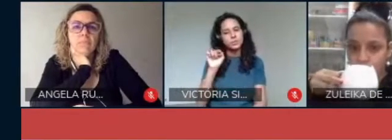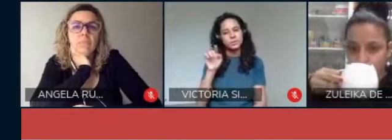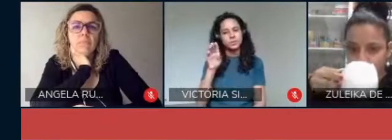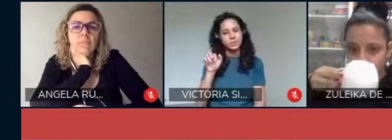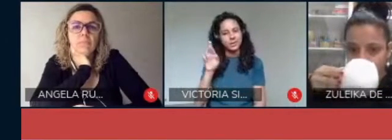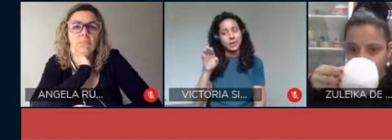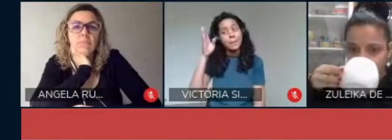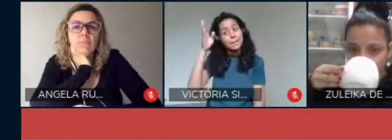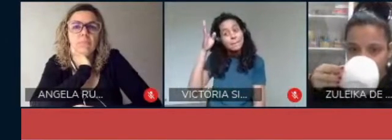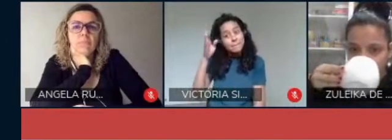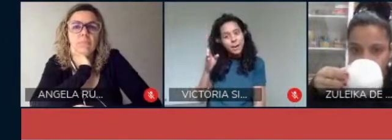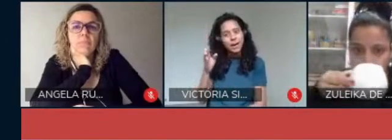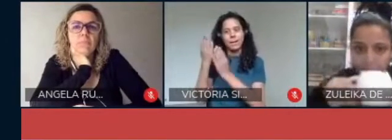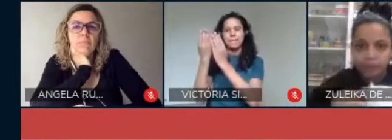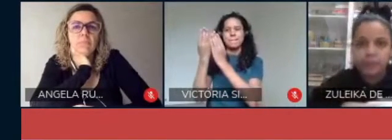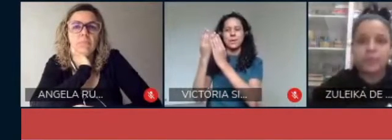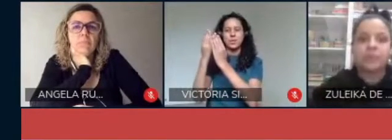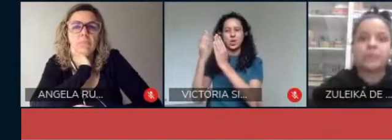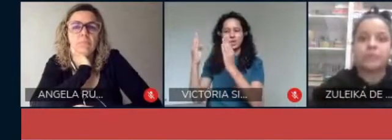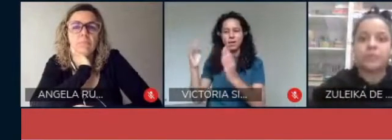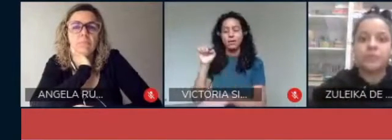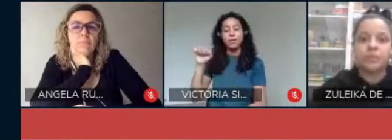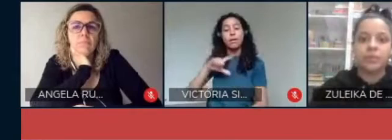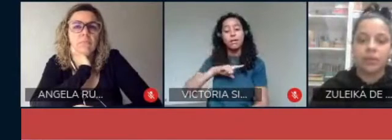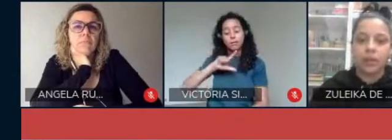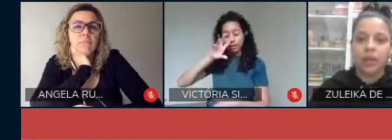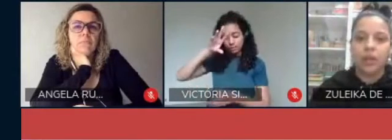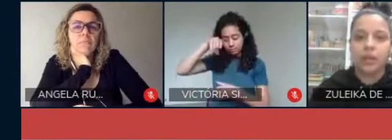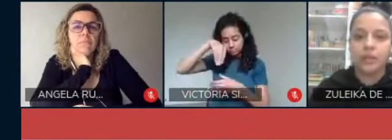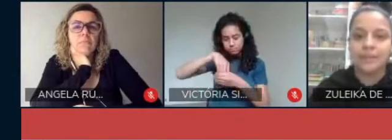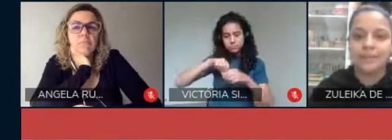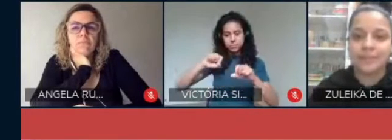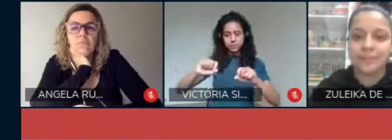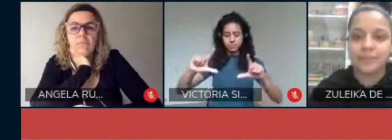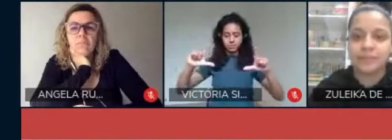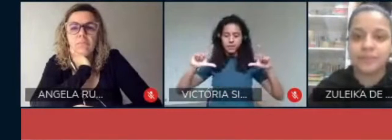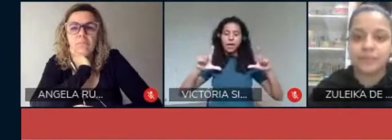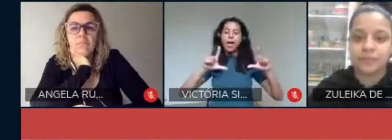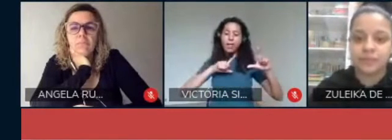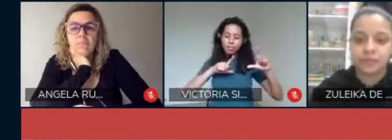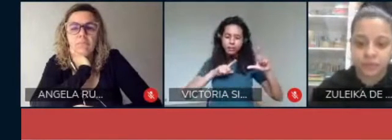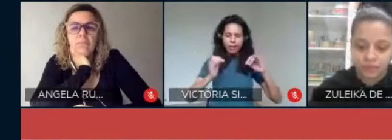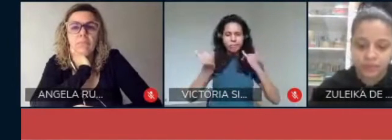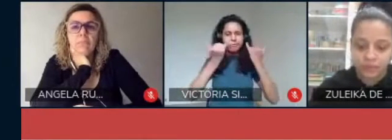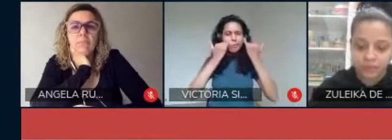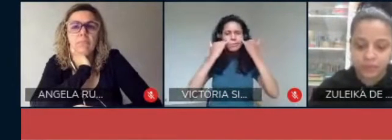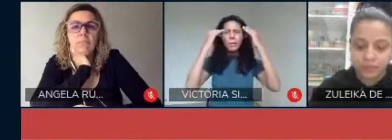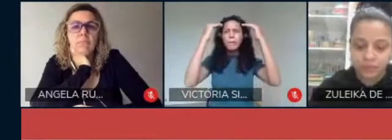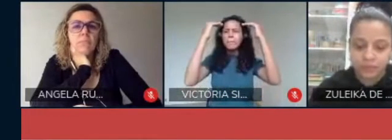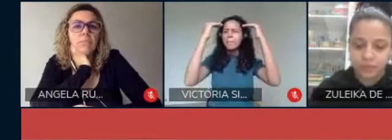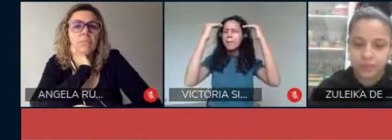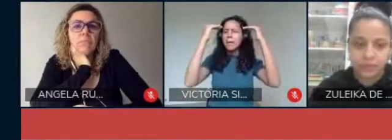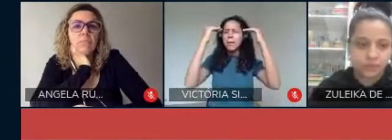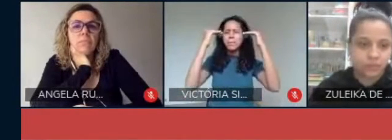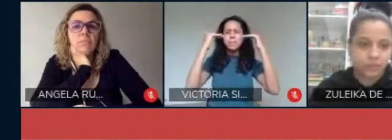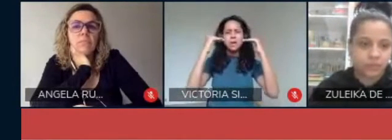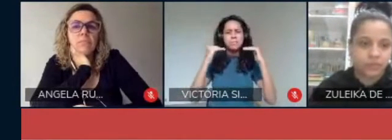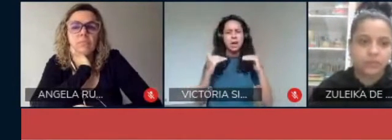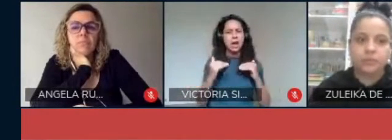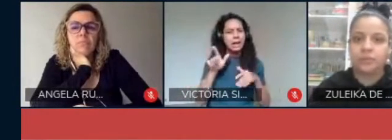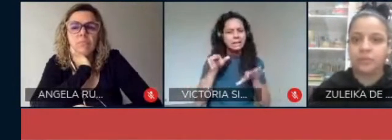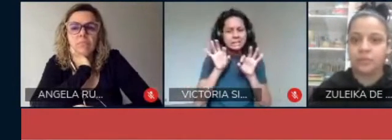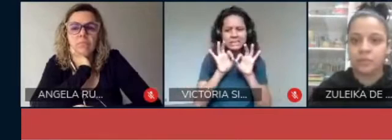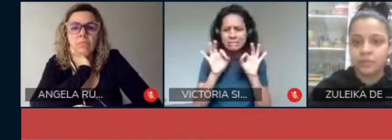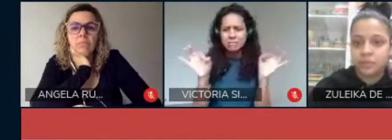urgs.br/bibliotecas, e dentro dela tem a opção de saber as informações. E é bem simples, tu não precisa